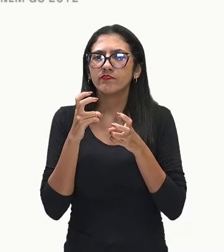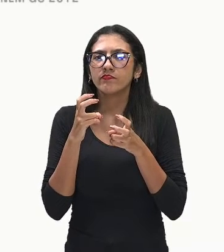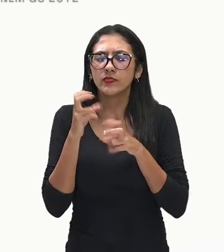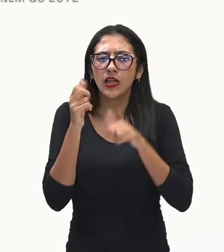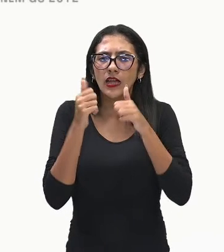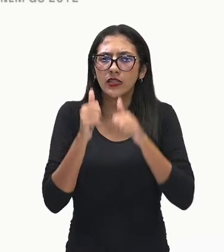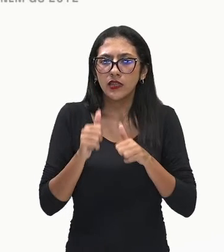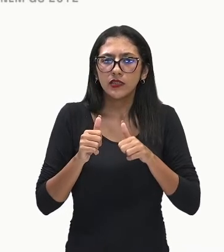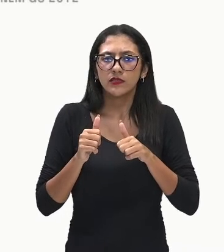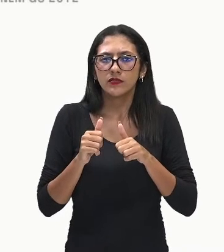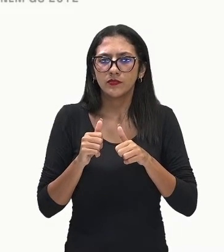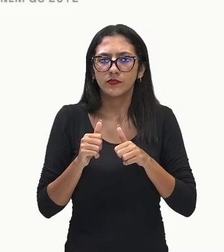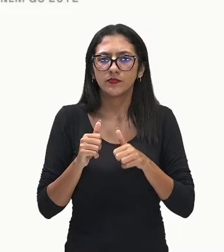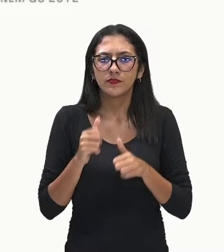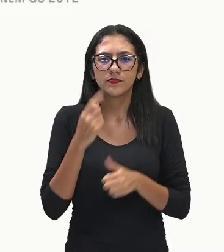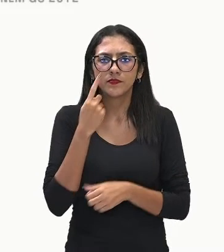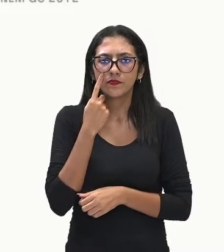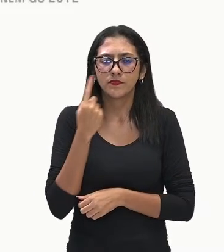É esse daqui, ó.